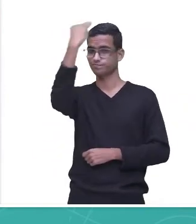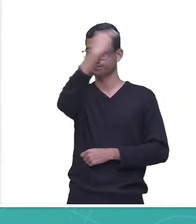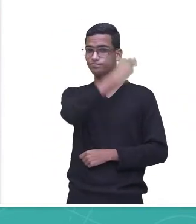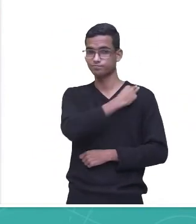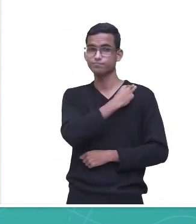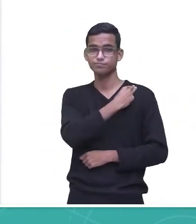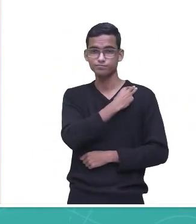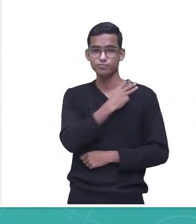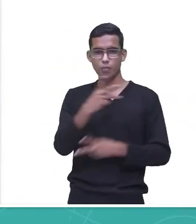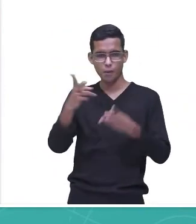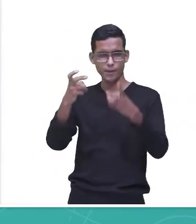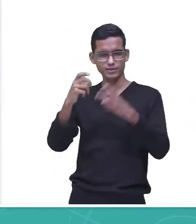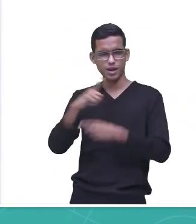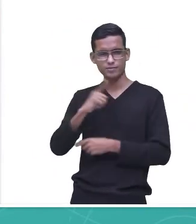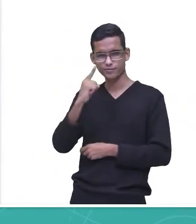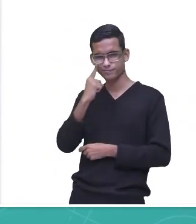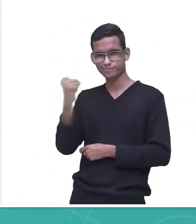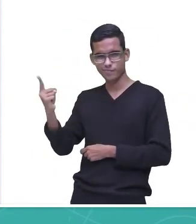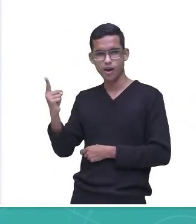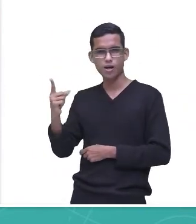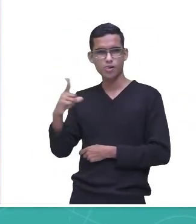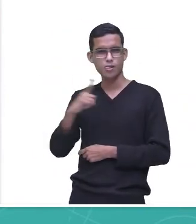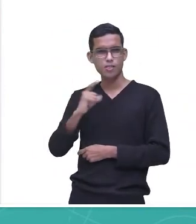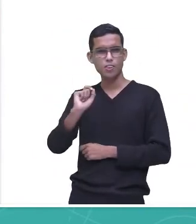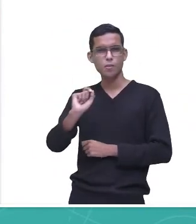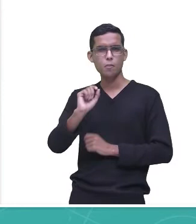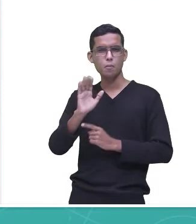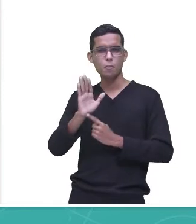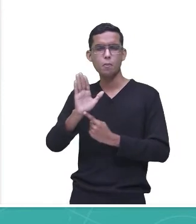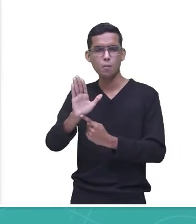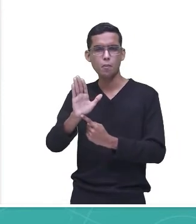uma dramaticidade. Então o Giotto ele foi um